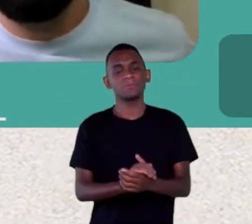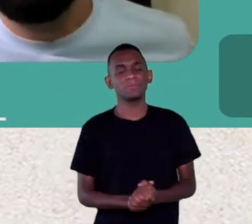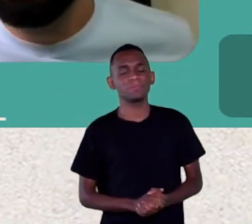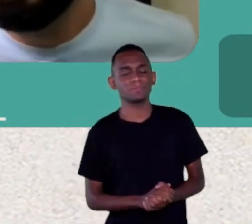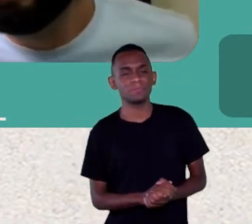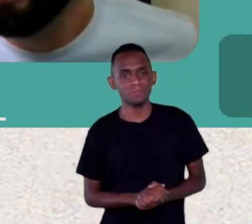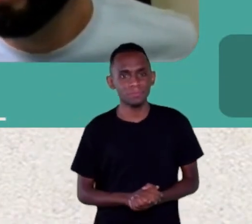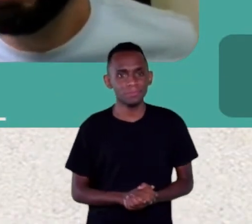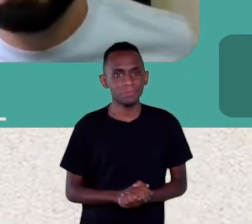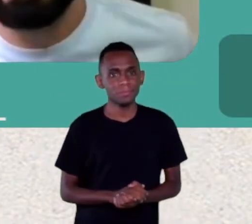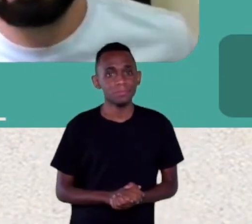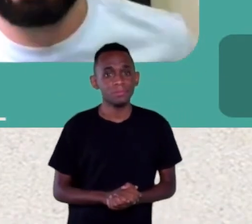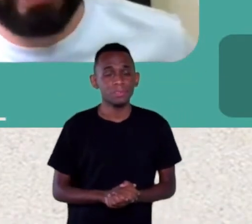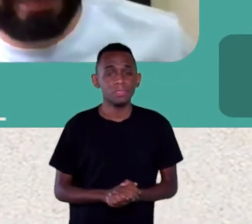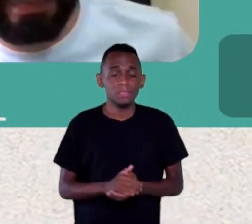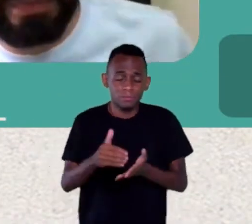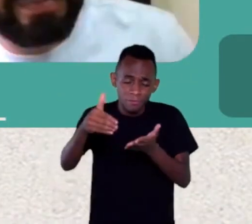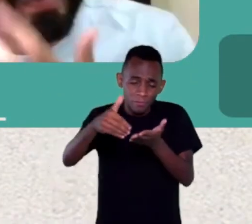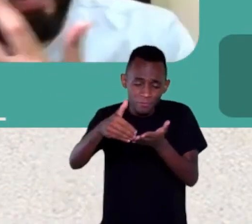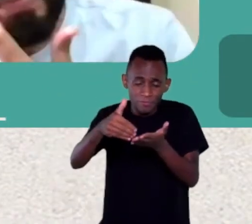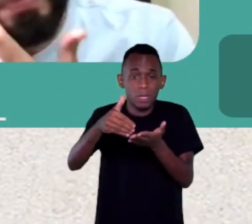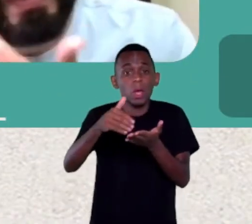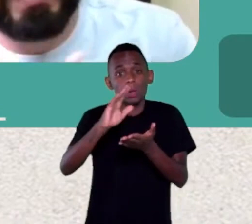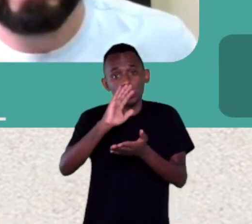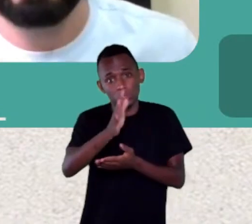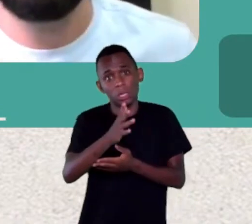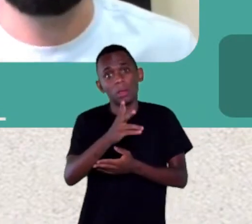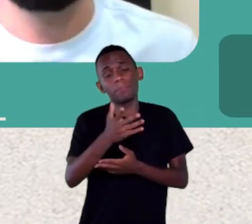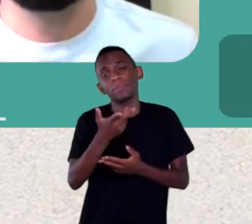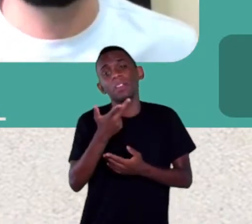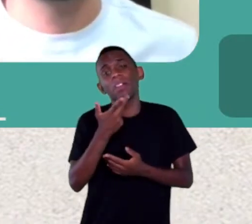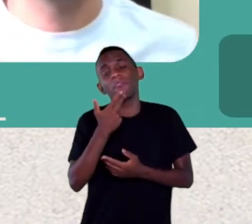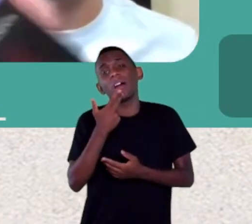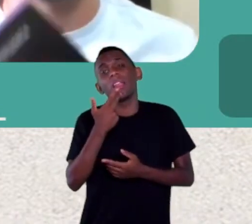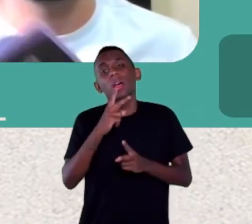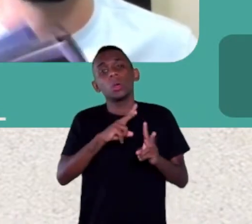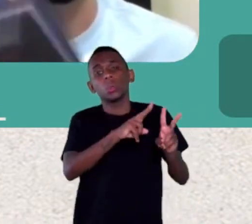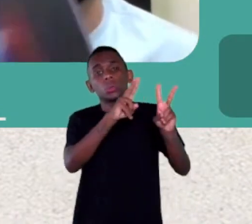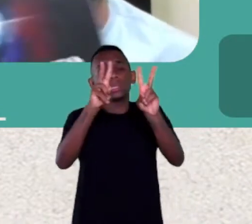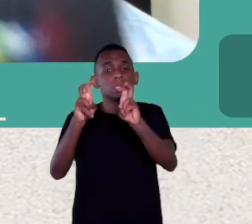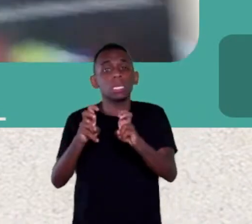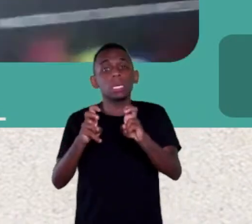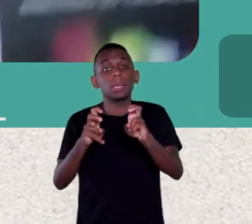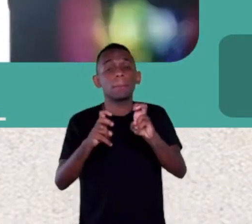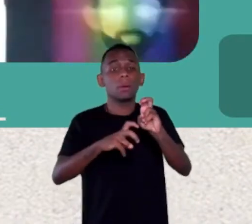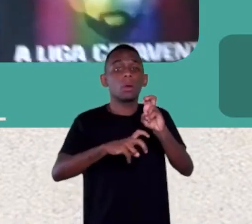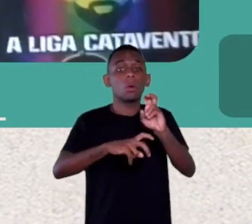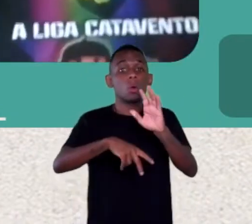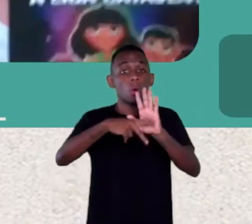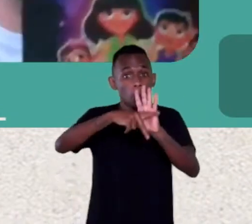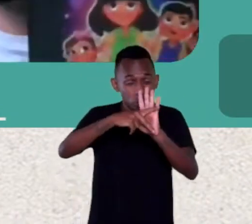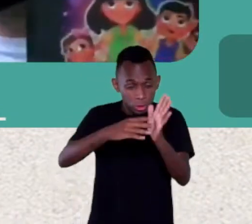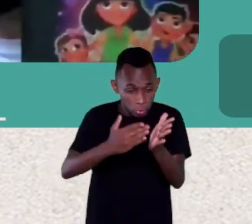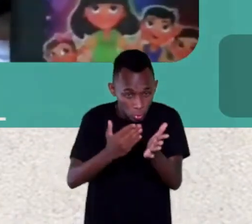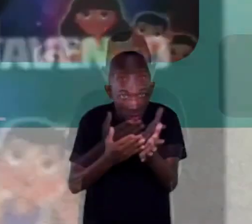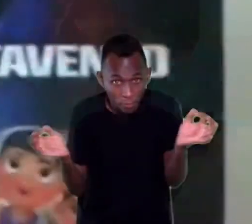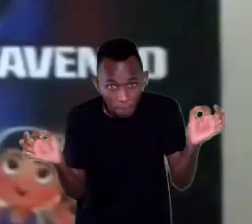Ai, nosso programa está aqui chegando ao final. Vamos falar dos livros, então, que estão aí no prelo já, né?